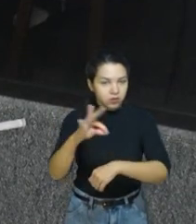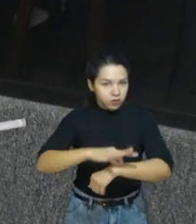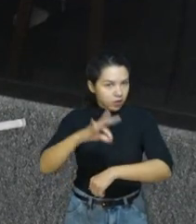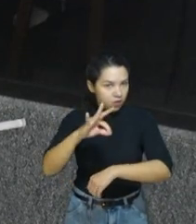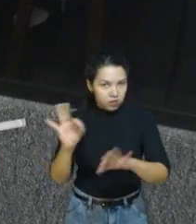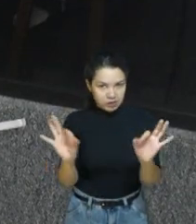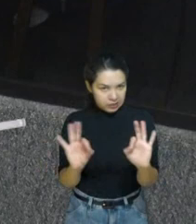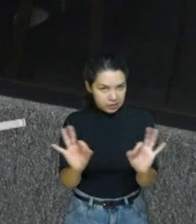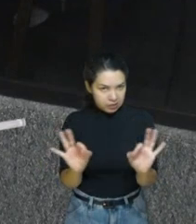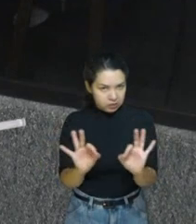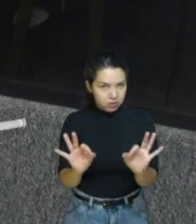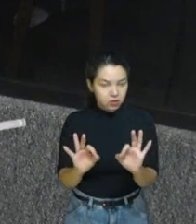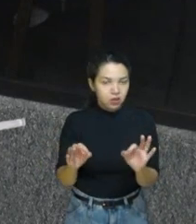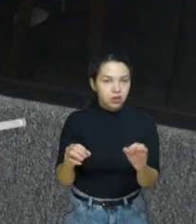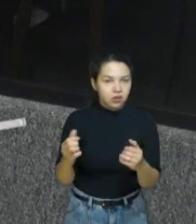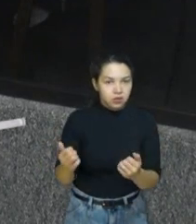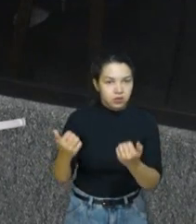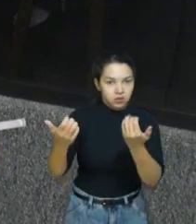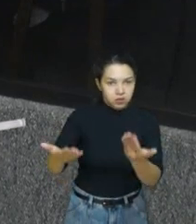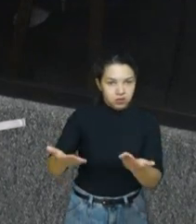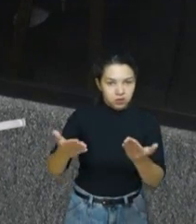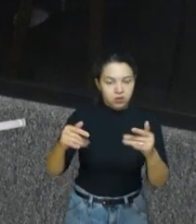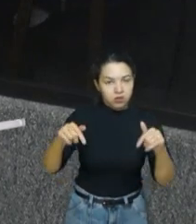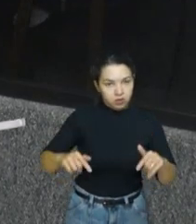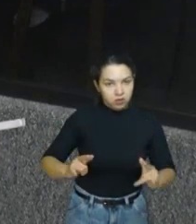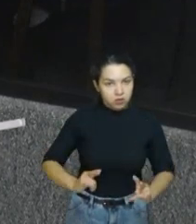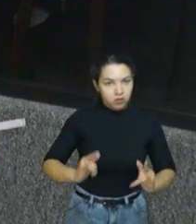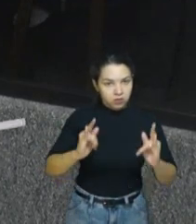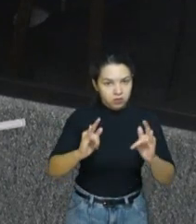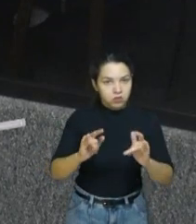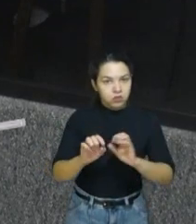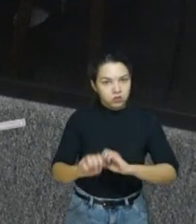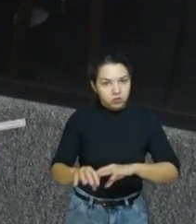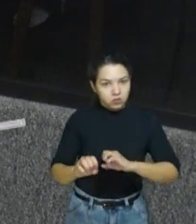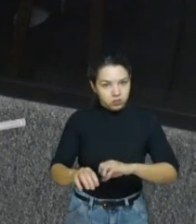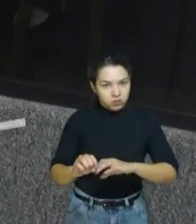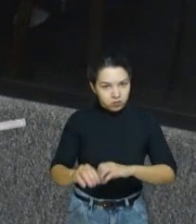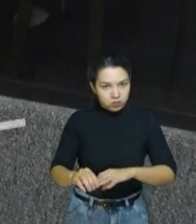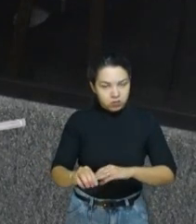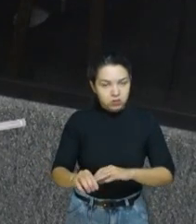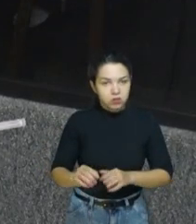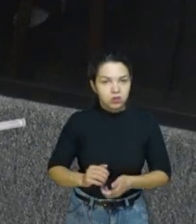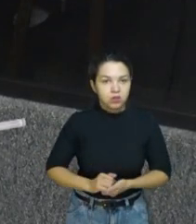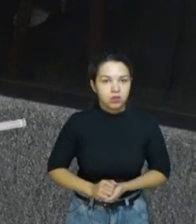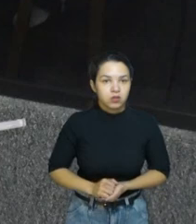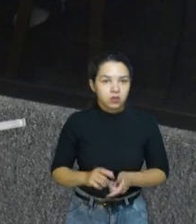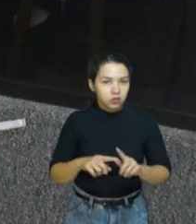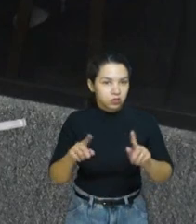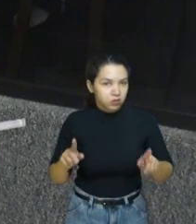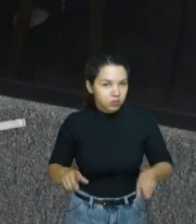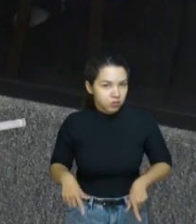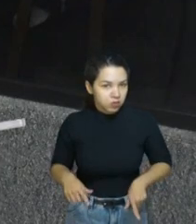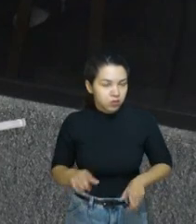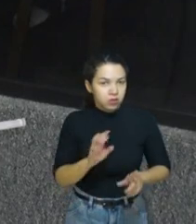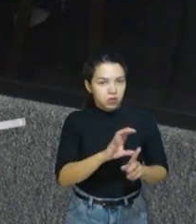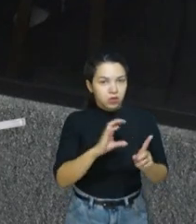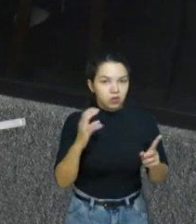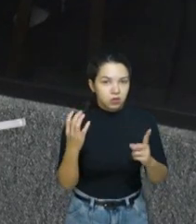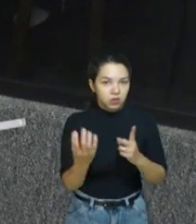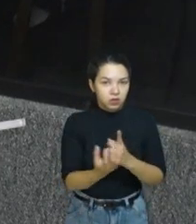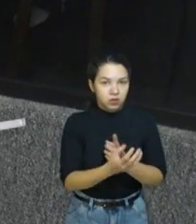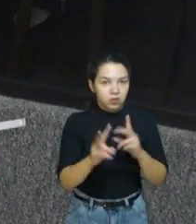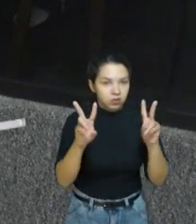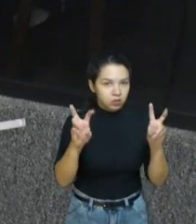área externa do Palácio, com finalidade de realizar instruções pedagógicas para servidores, funcionários e